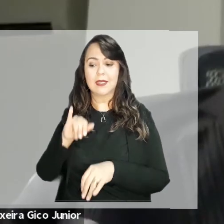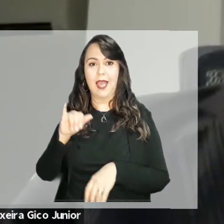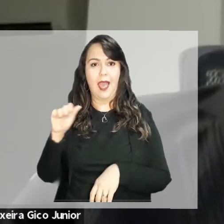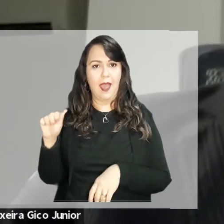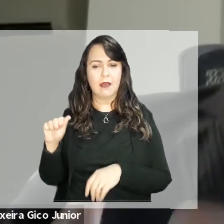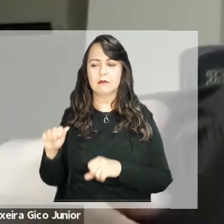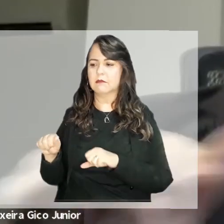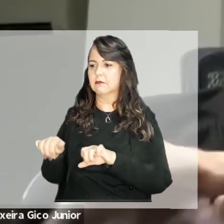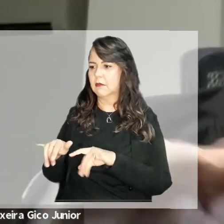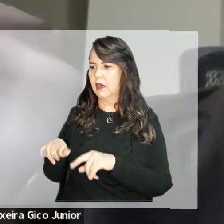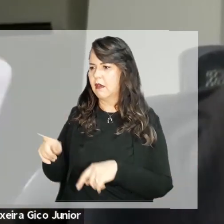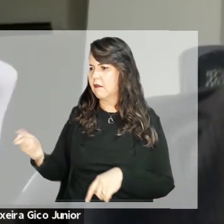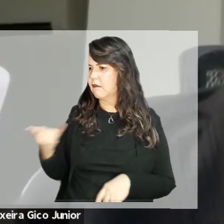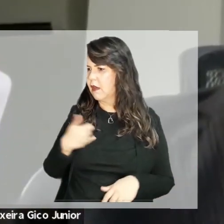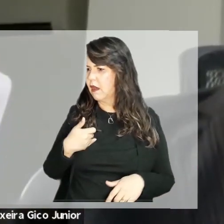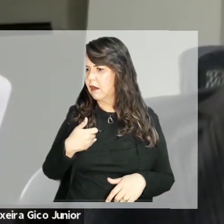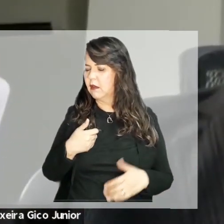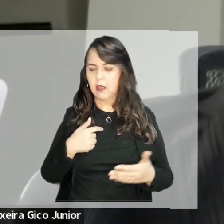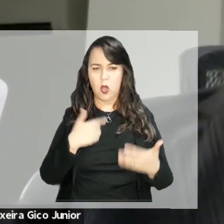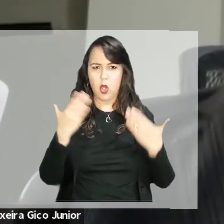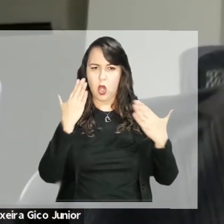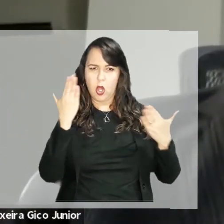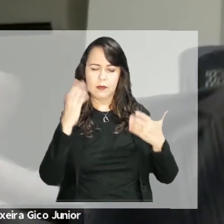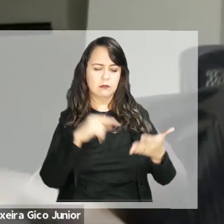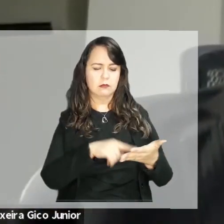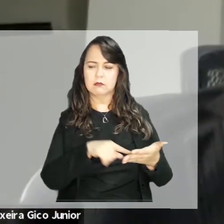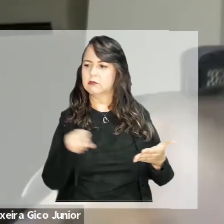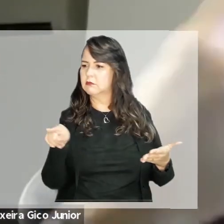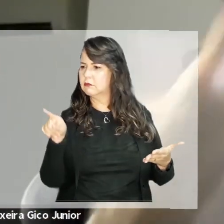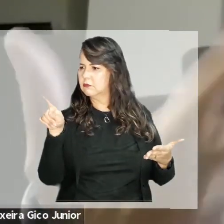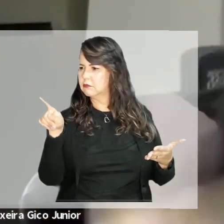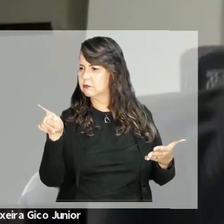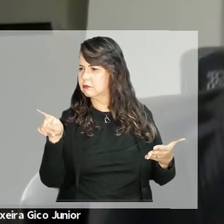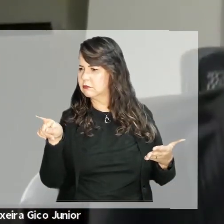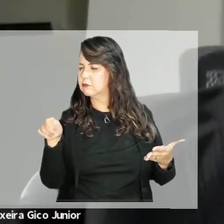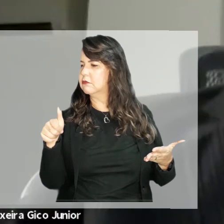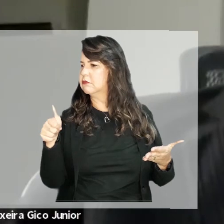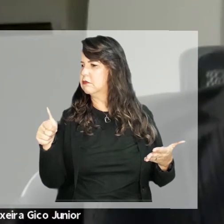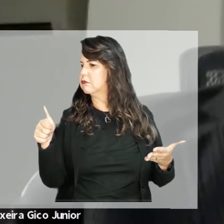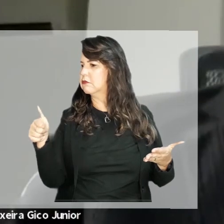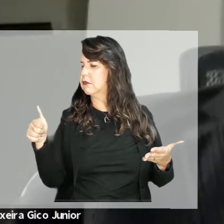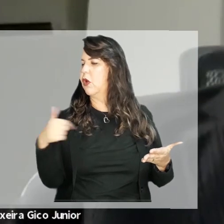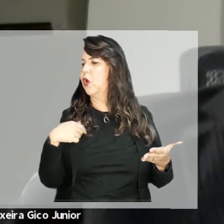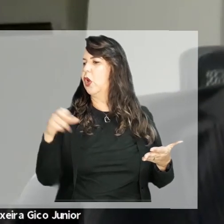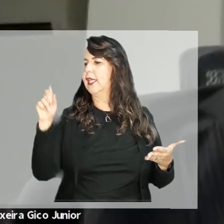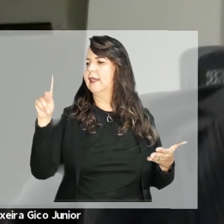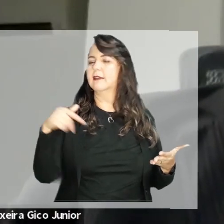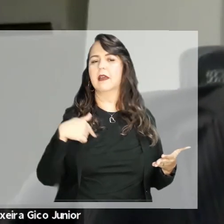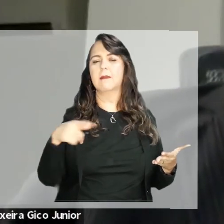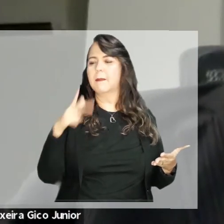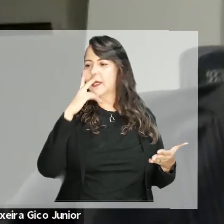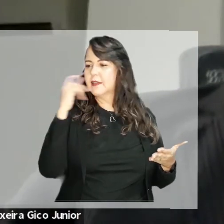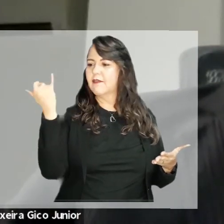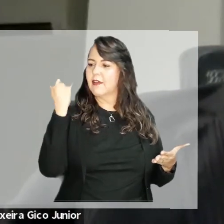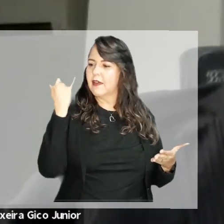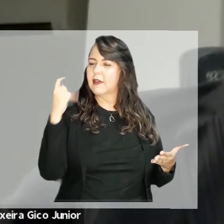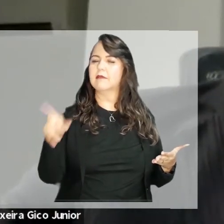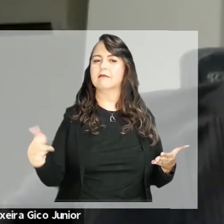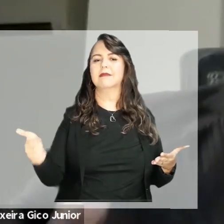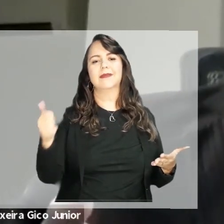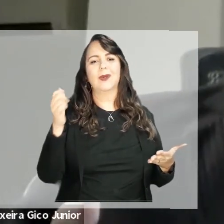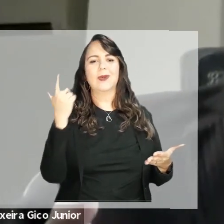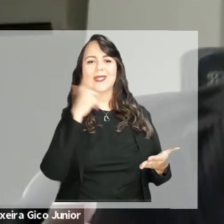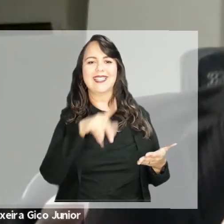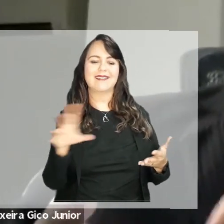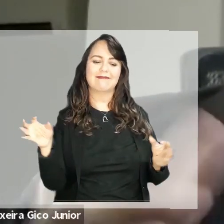maior, melhor e mais equânime do que um único juiz considerado. Então, se você colocar